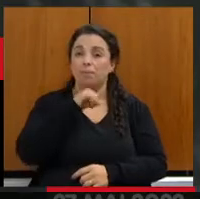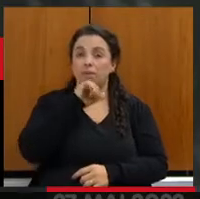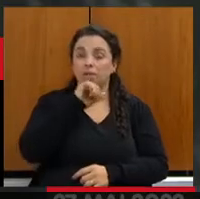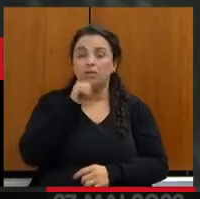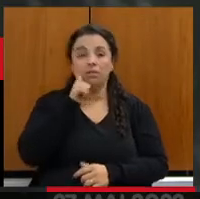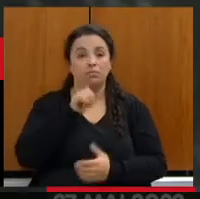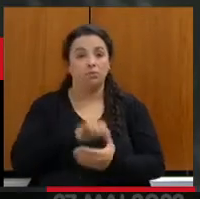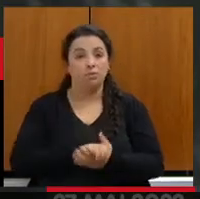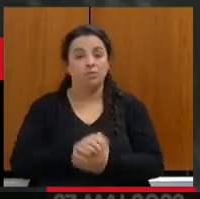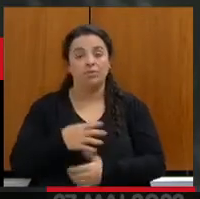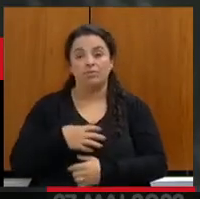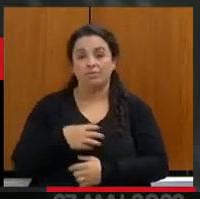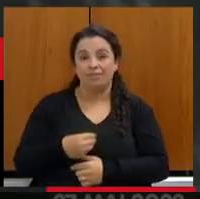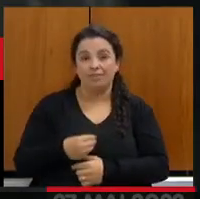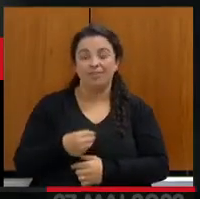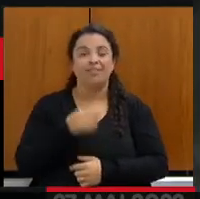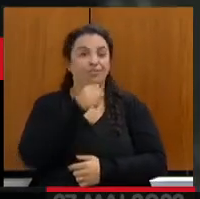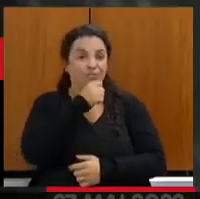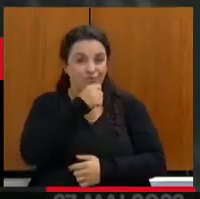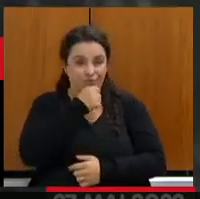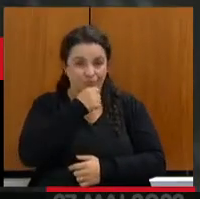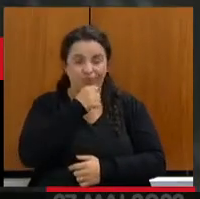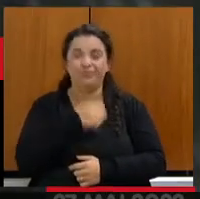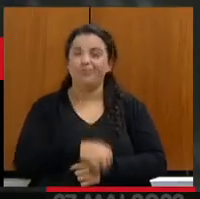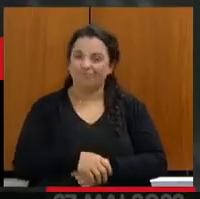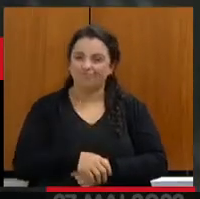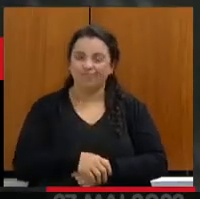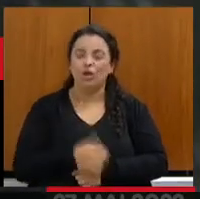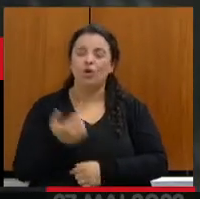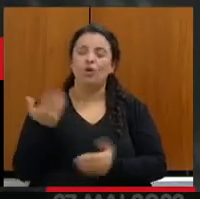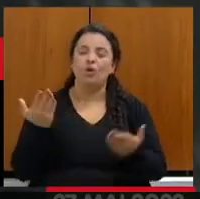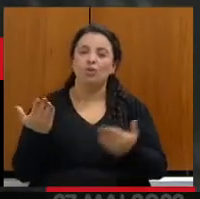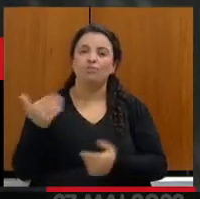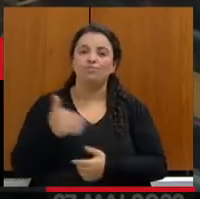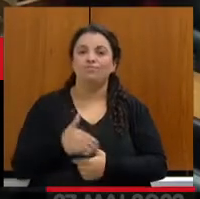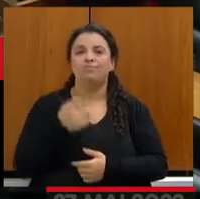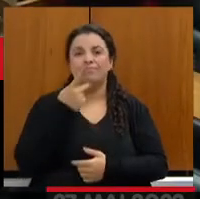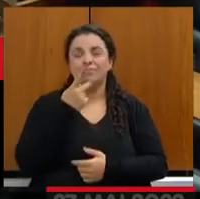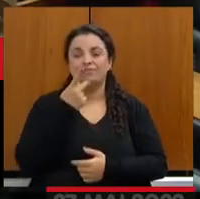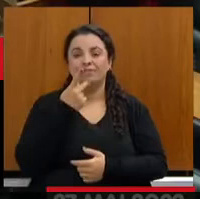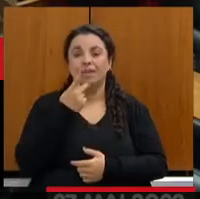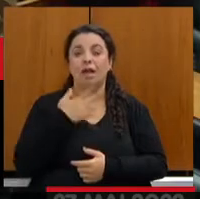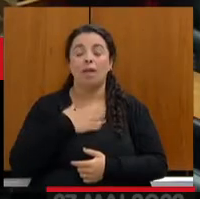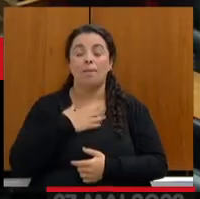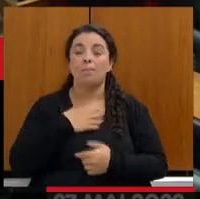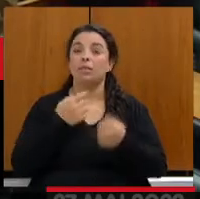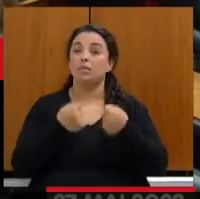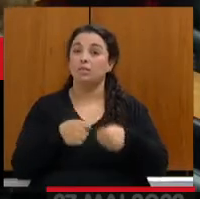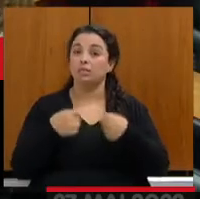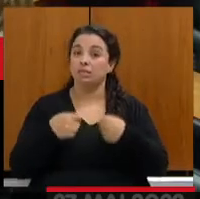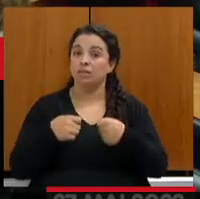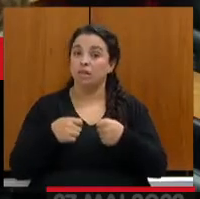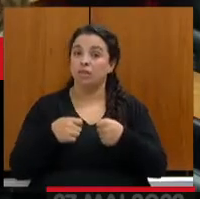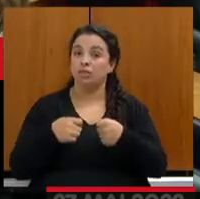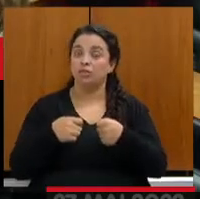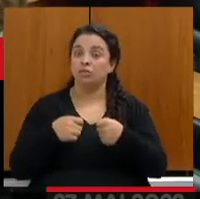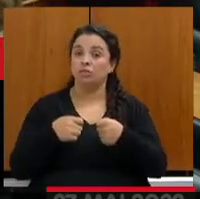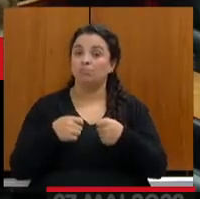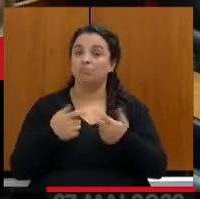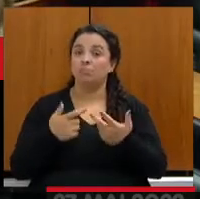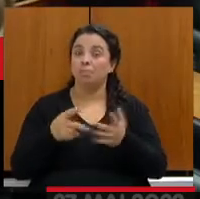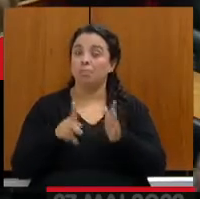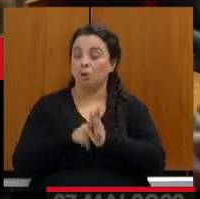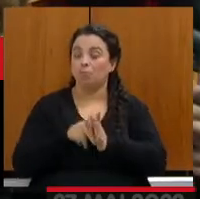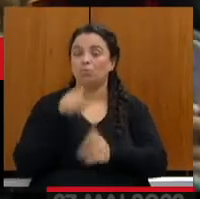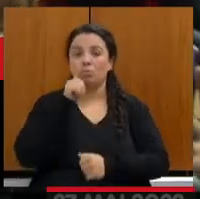esposa filha Seus avós vem aqui hoje falar a minha demanda como mulher como mãe